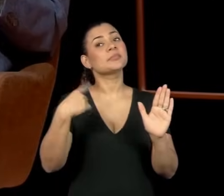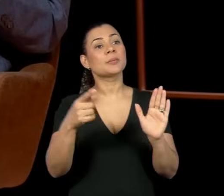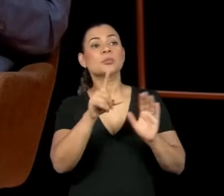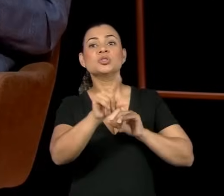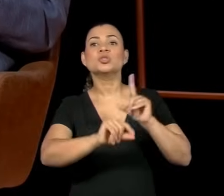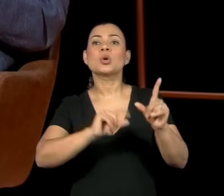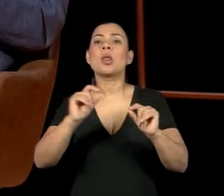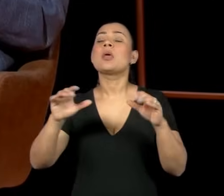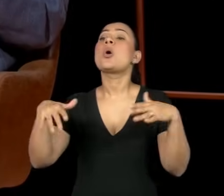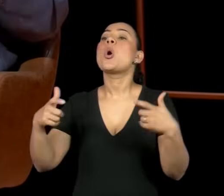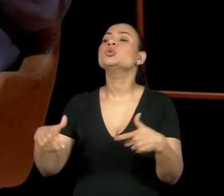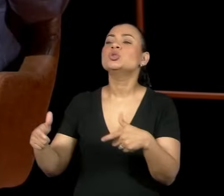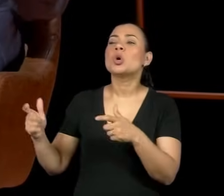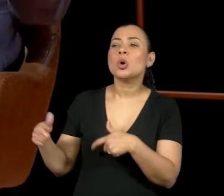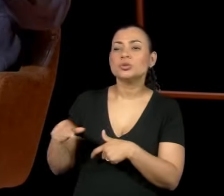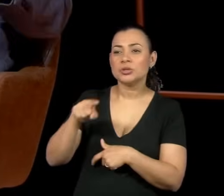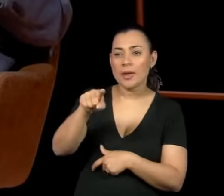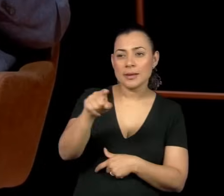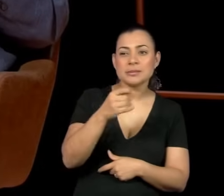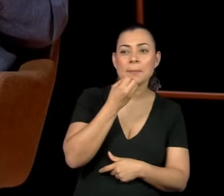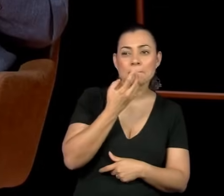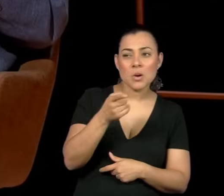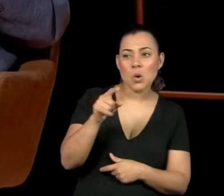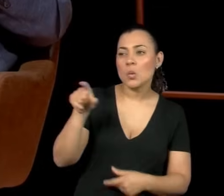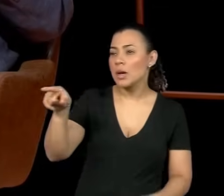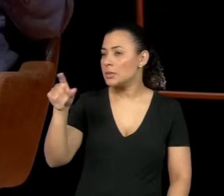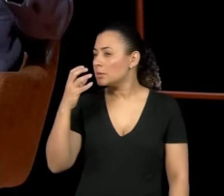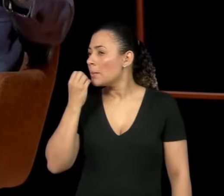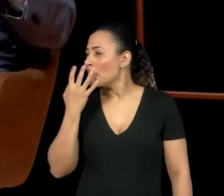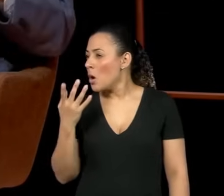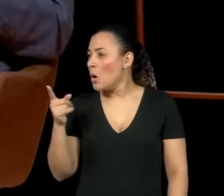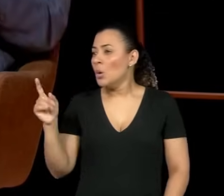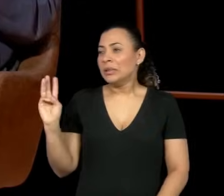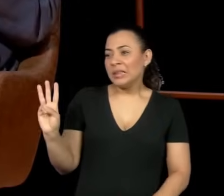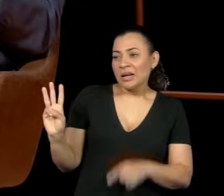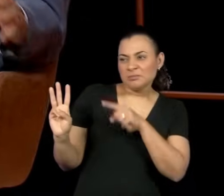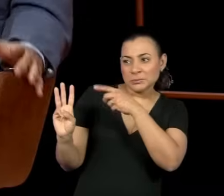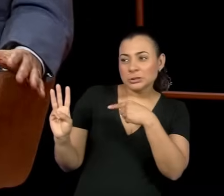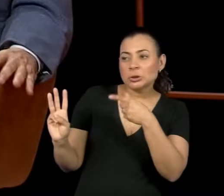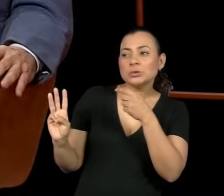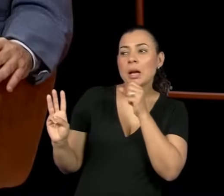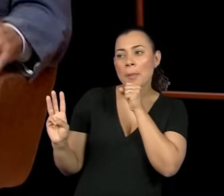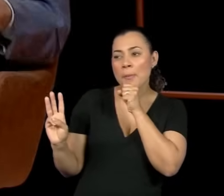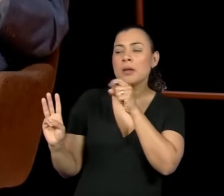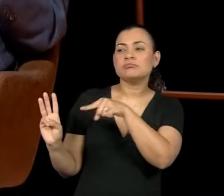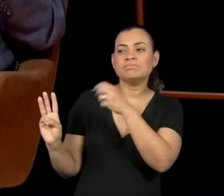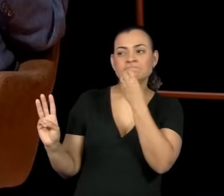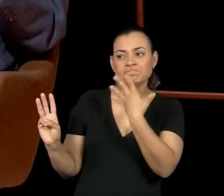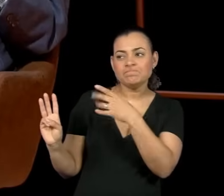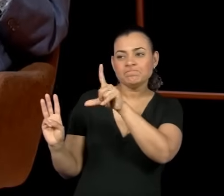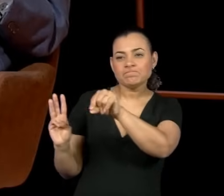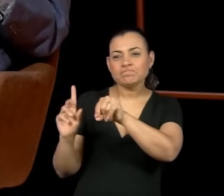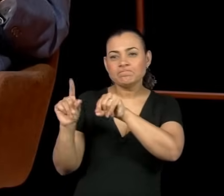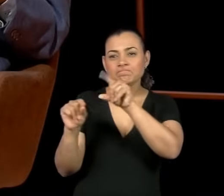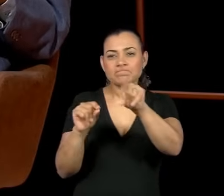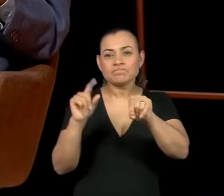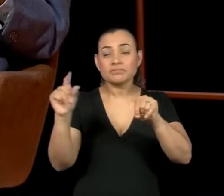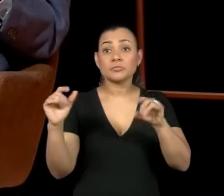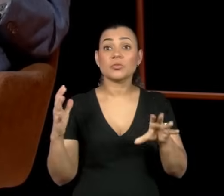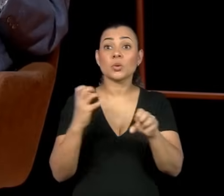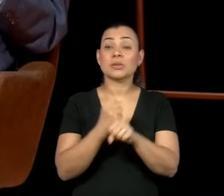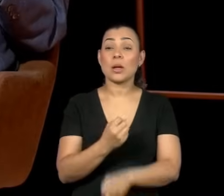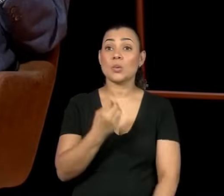cada boate esse cantor, essa cantora, esse sexteto, esse trio. No final, contratamos 35